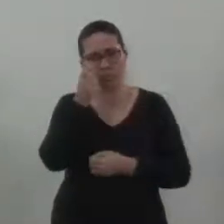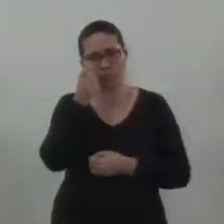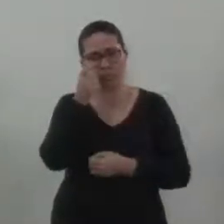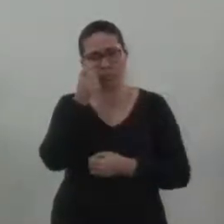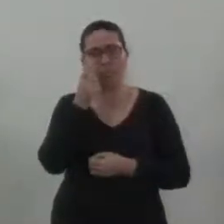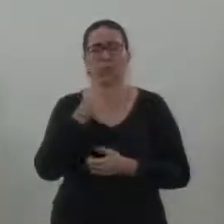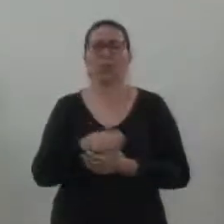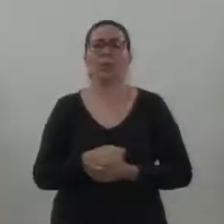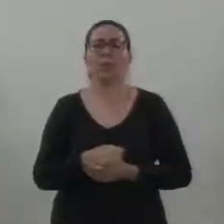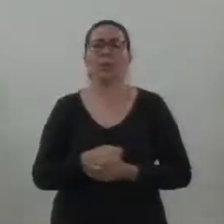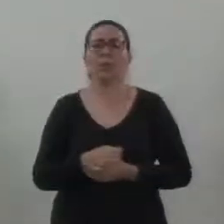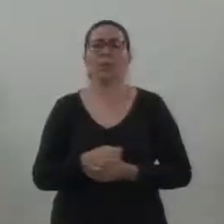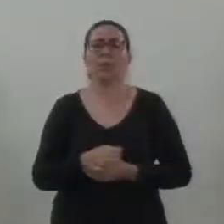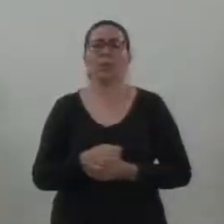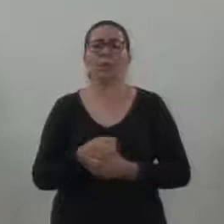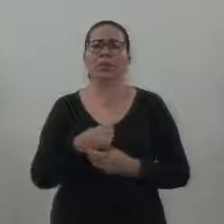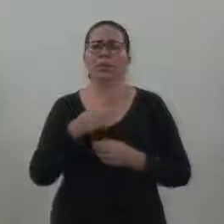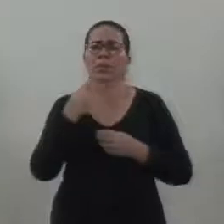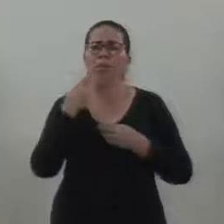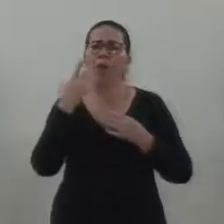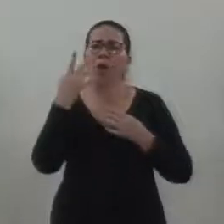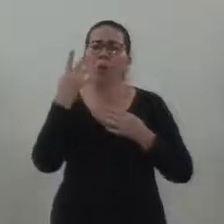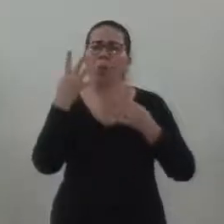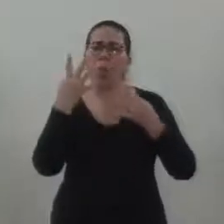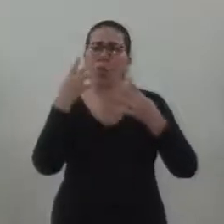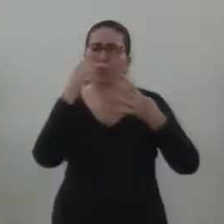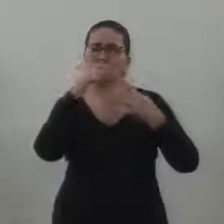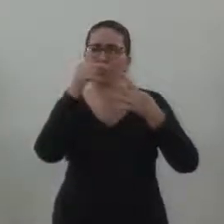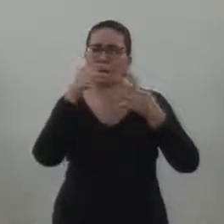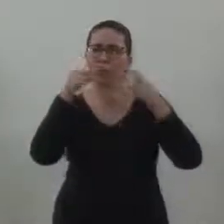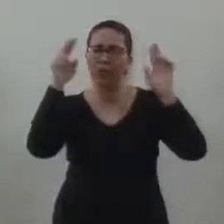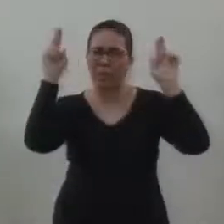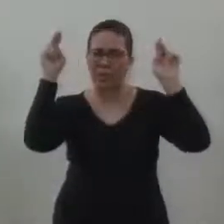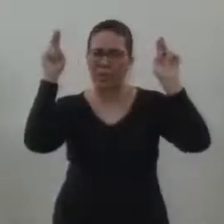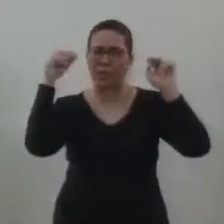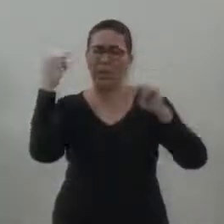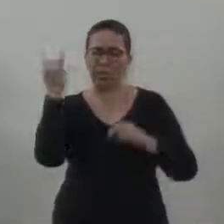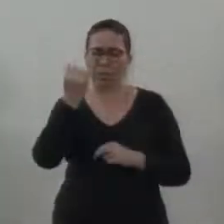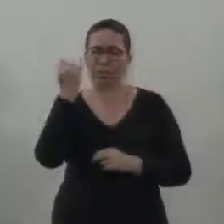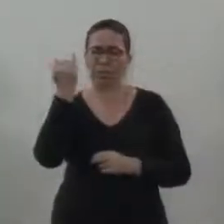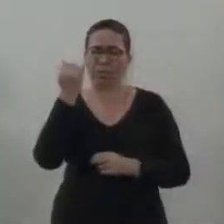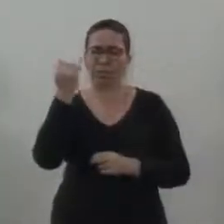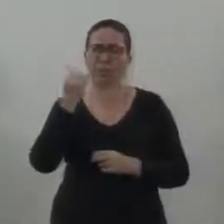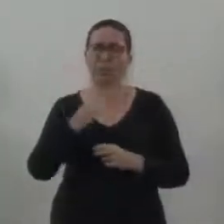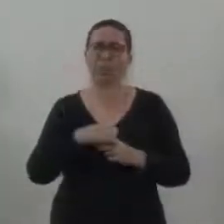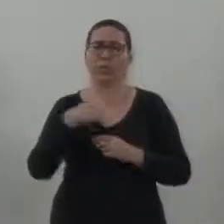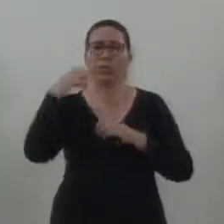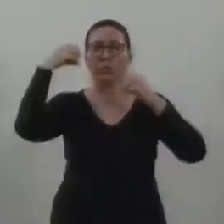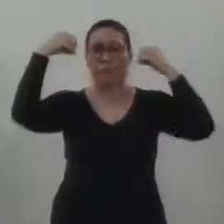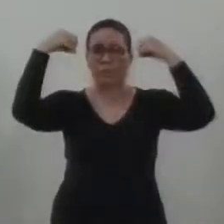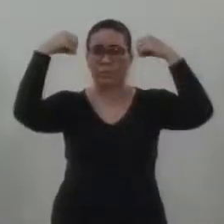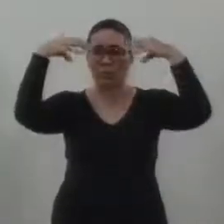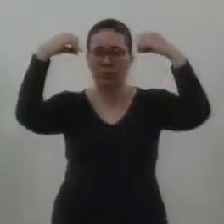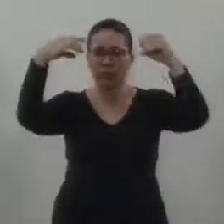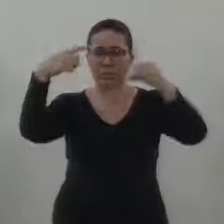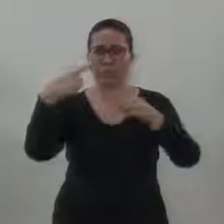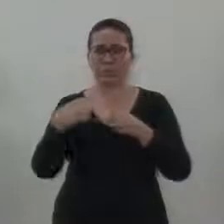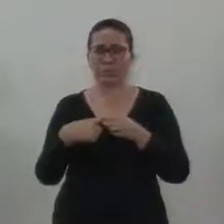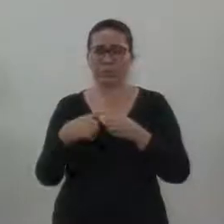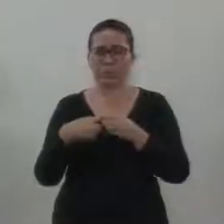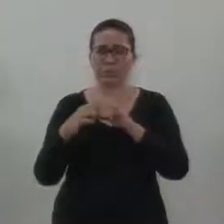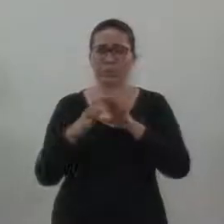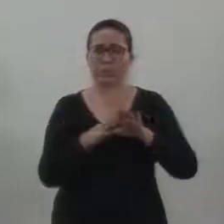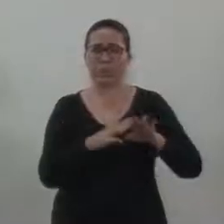falar sobre 4 temas que eu acho que é importante comentar algo. Iluminação pública,